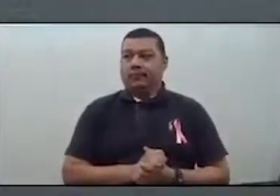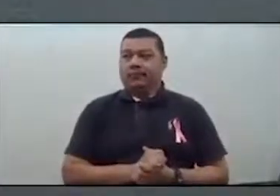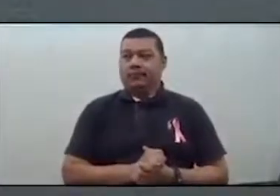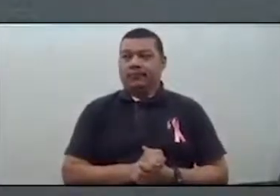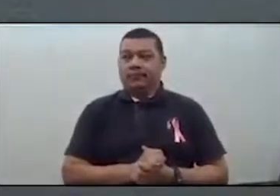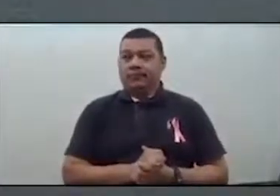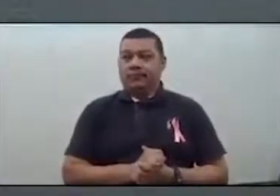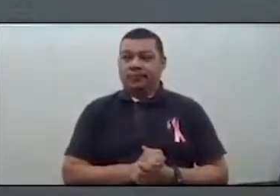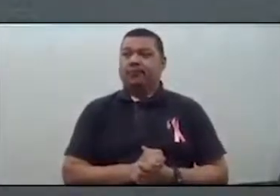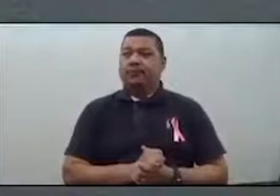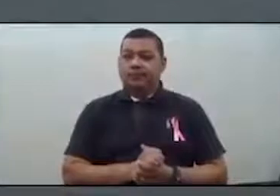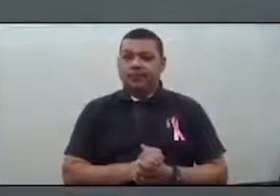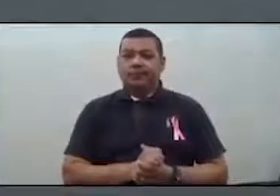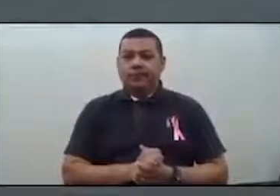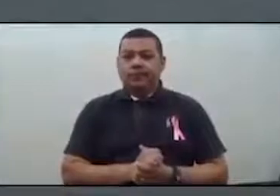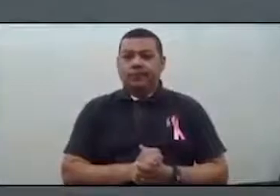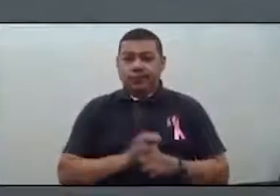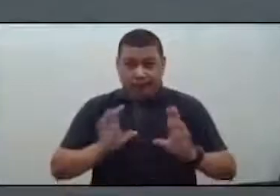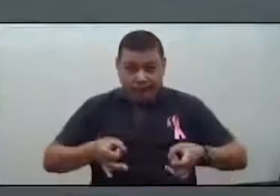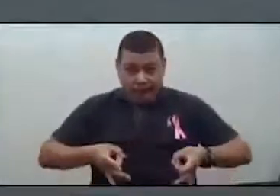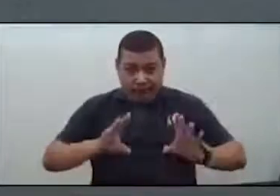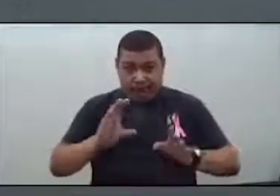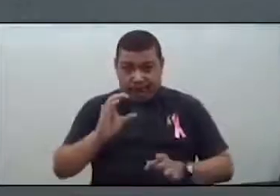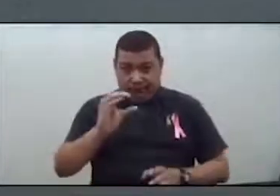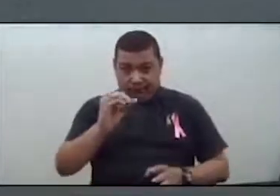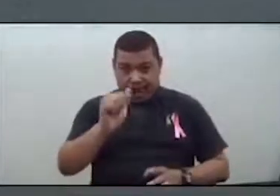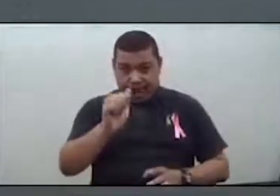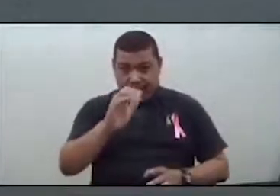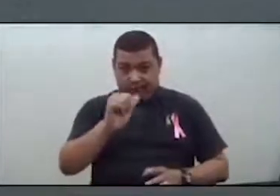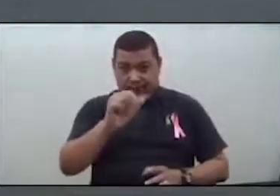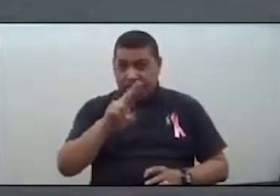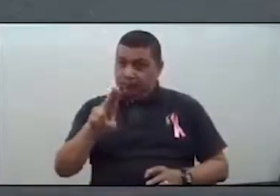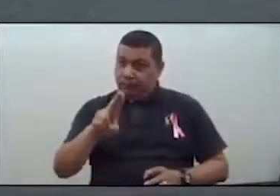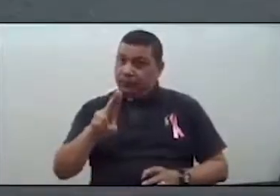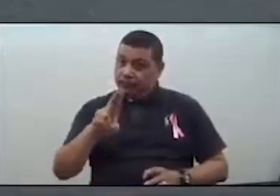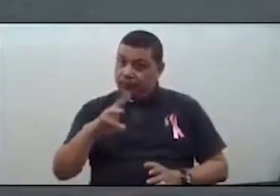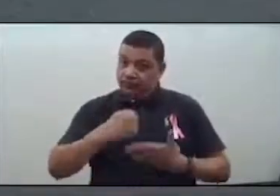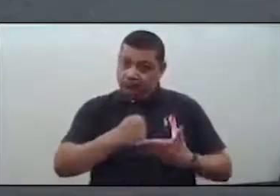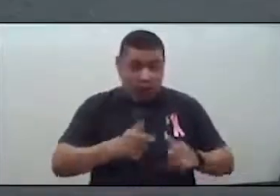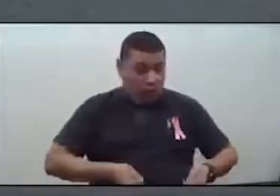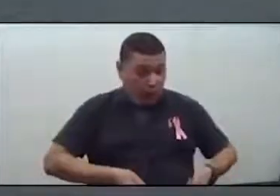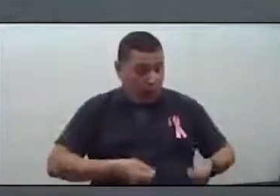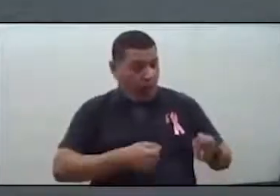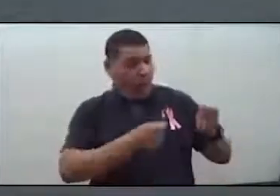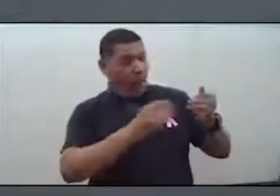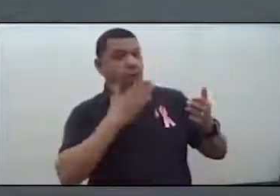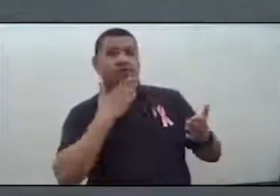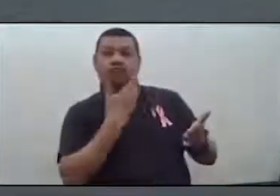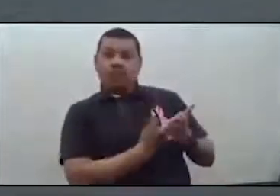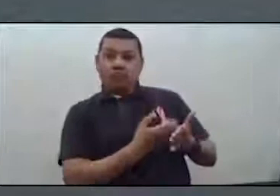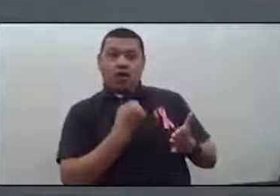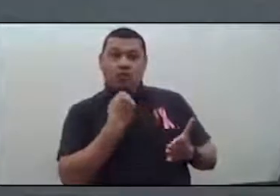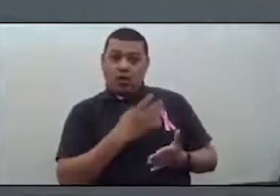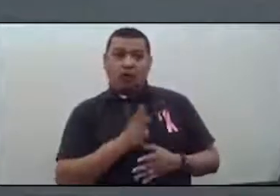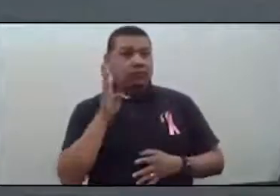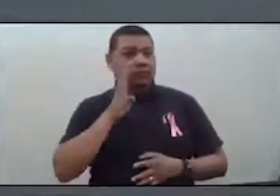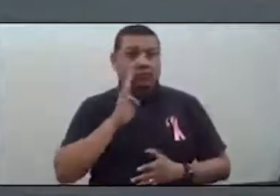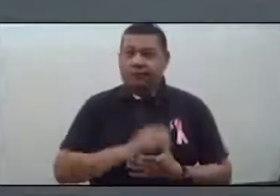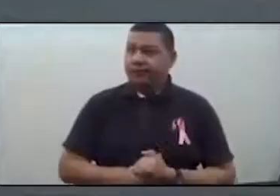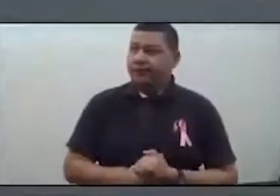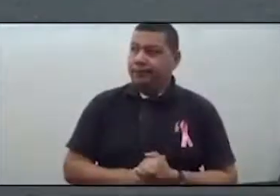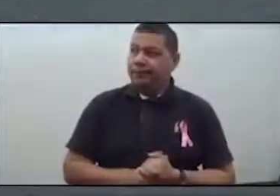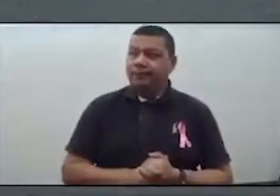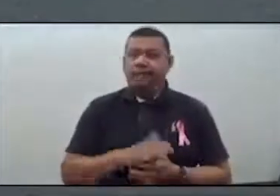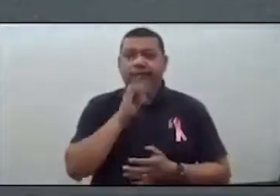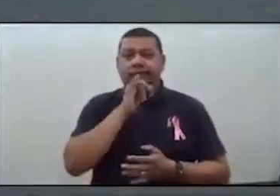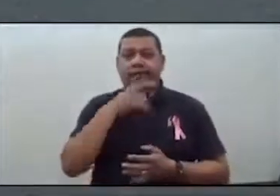desse segmento que está dando aí muita renda para o agricultor, a exemplo lá do